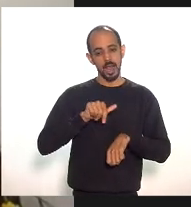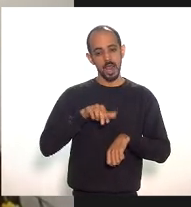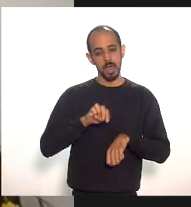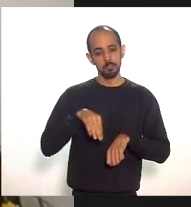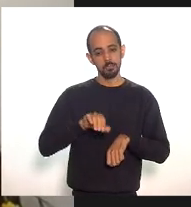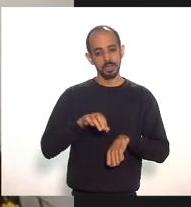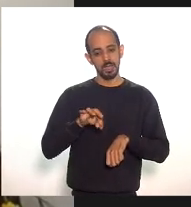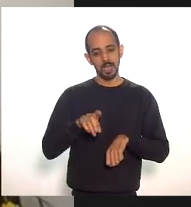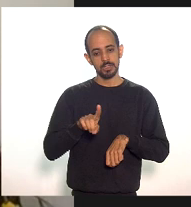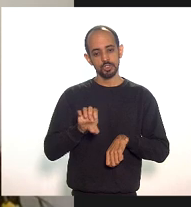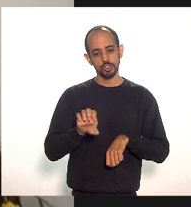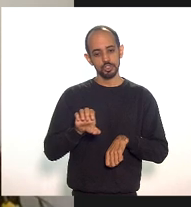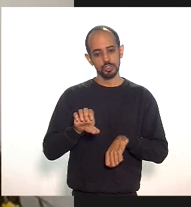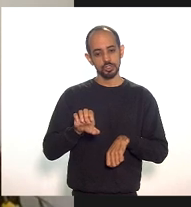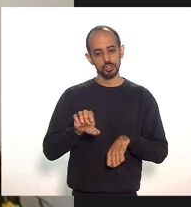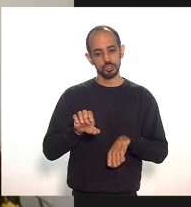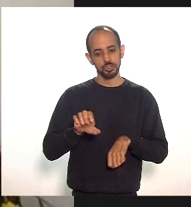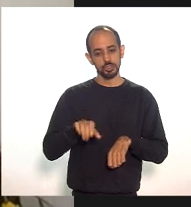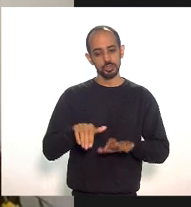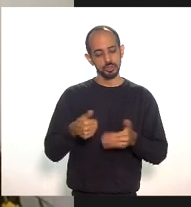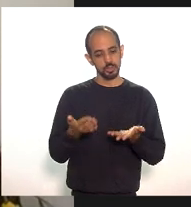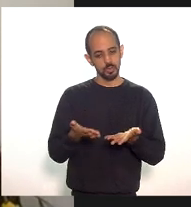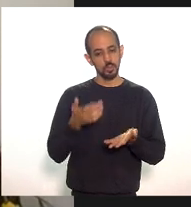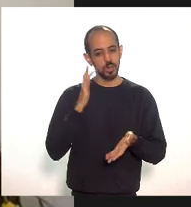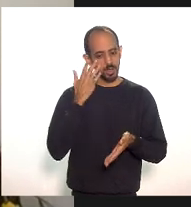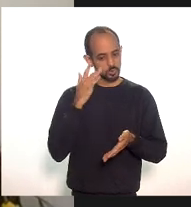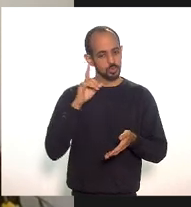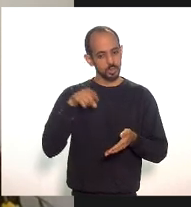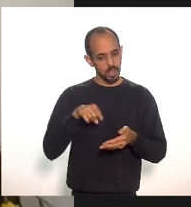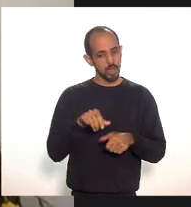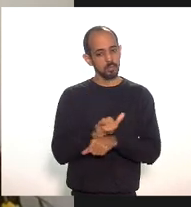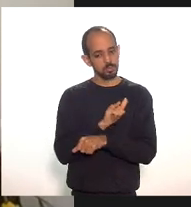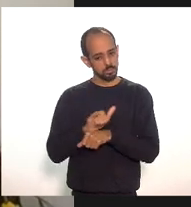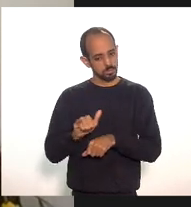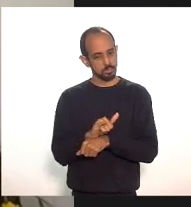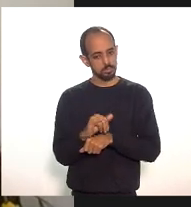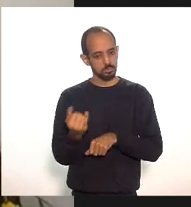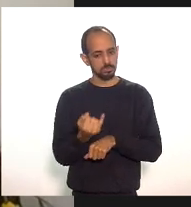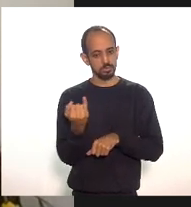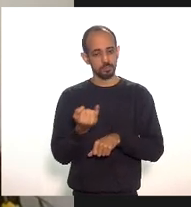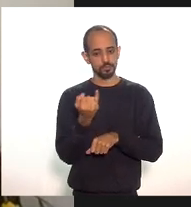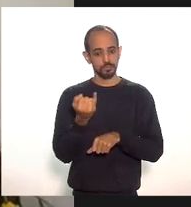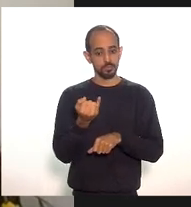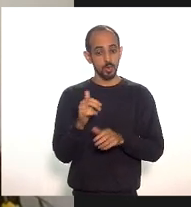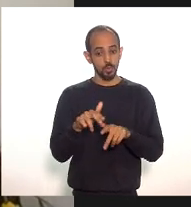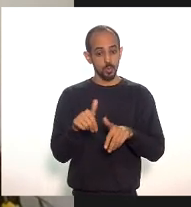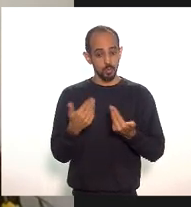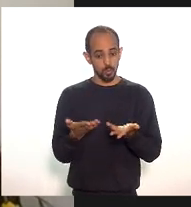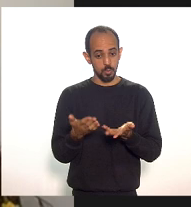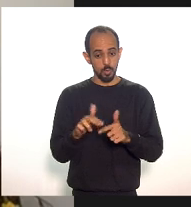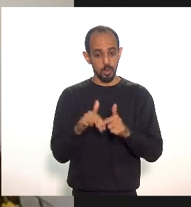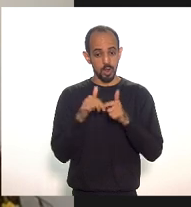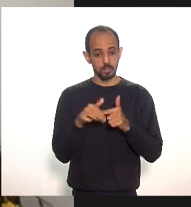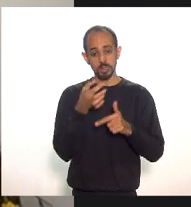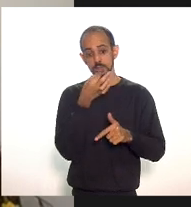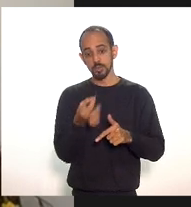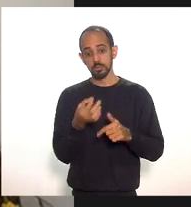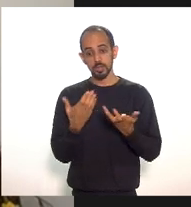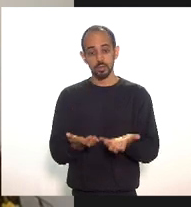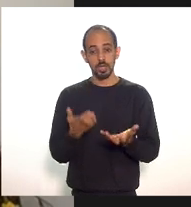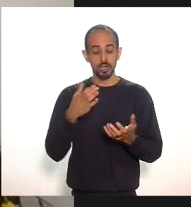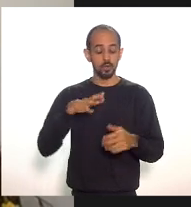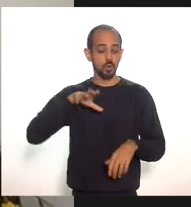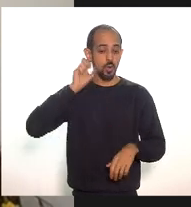né então eu acho que isso é um elemento importante da desses argumentos eu gostaria de ouvir aí o